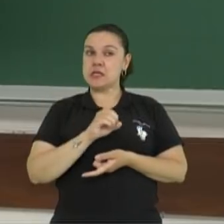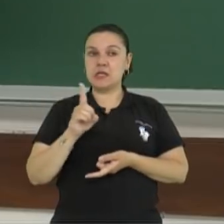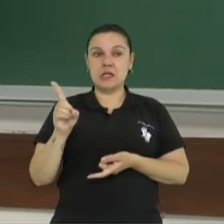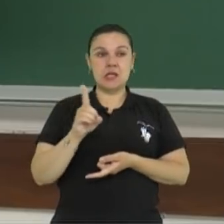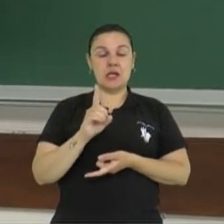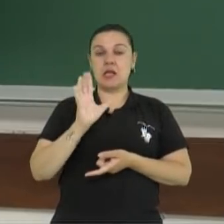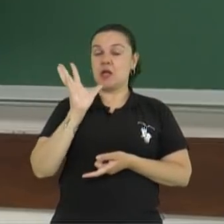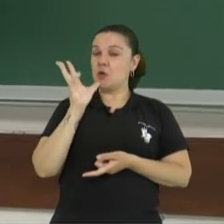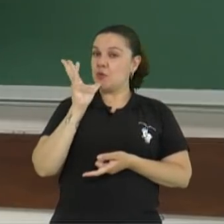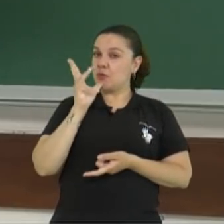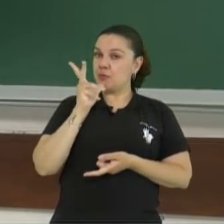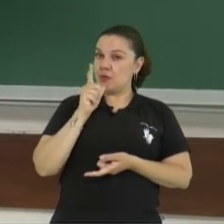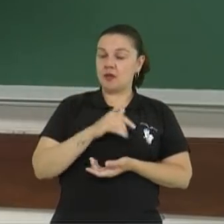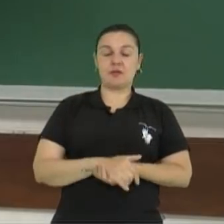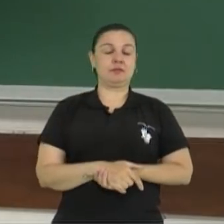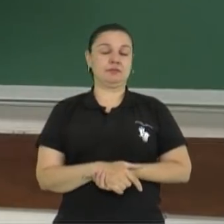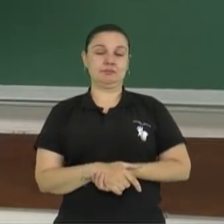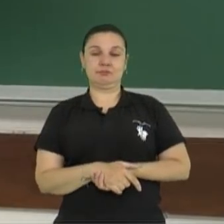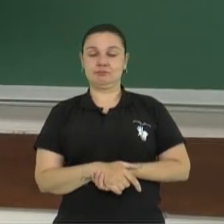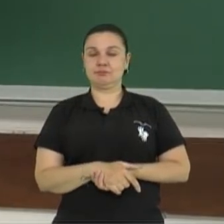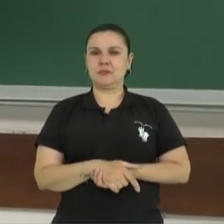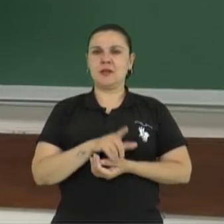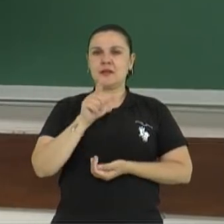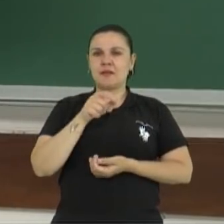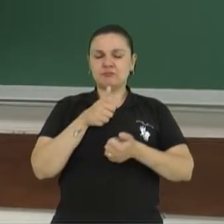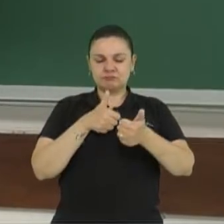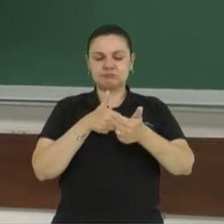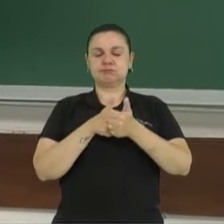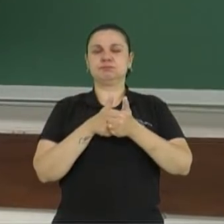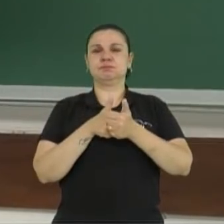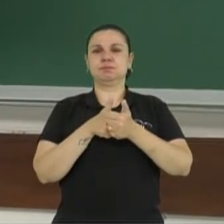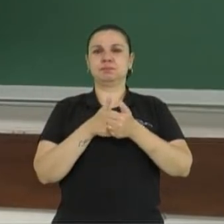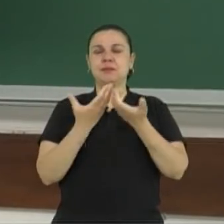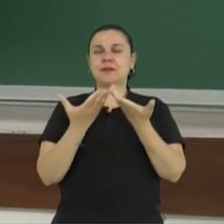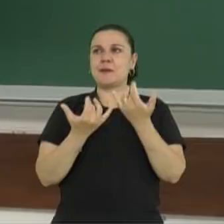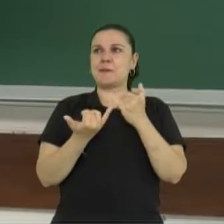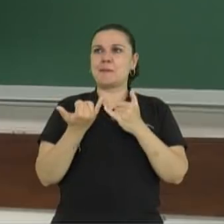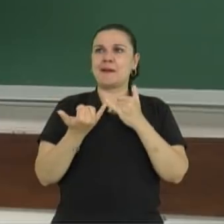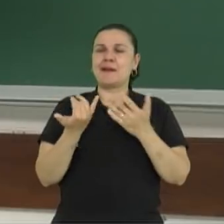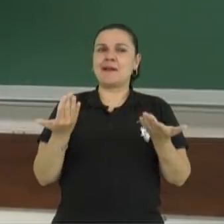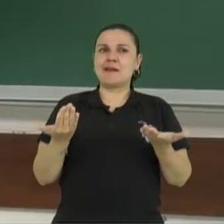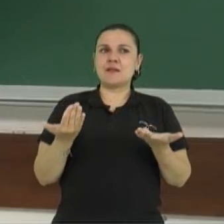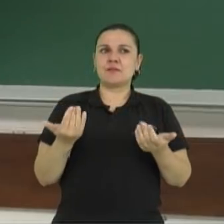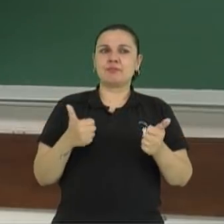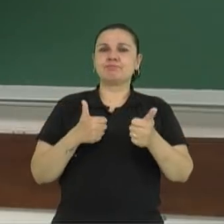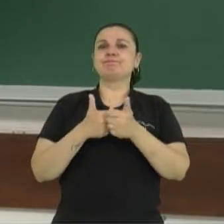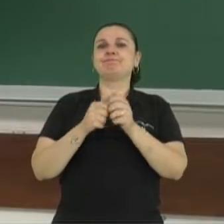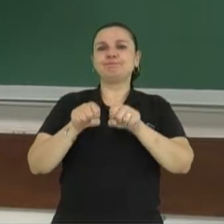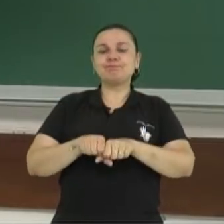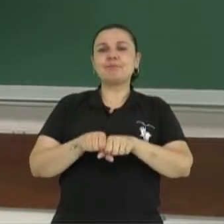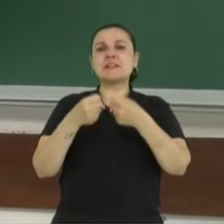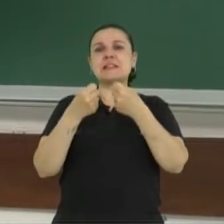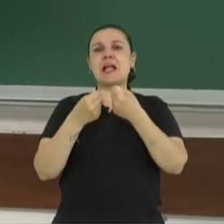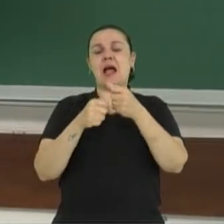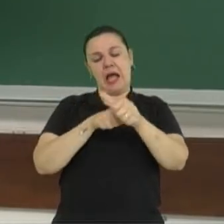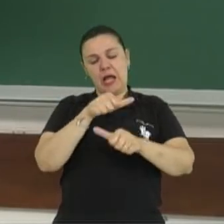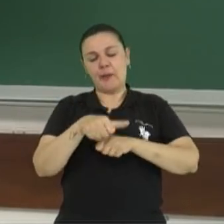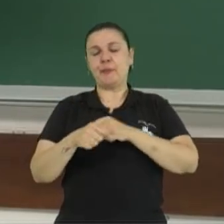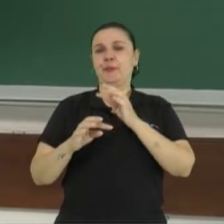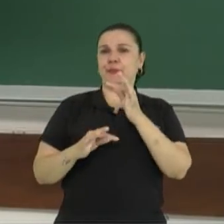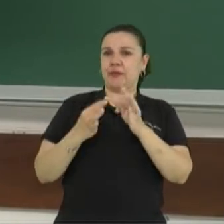bens de consumo não duráveis, que são aqueles que têm, digamos, prazo de validade, tá?